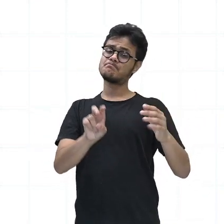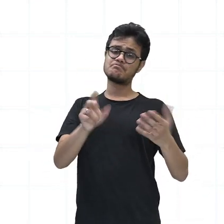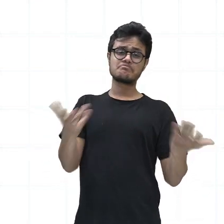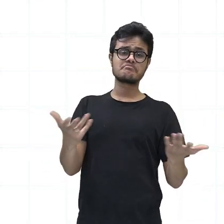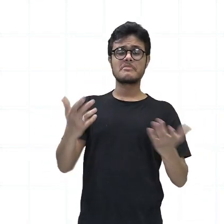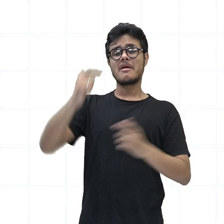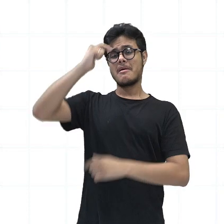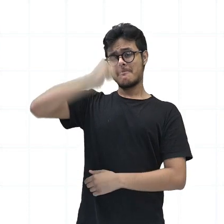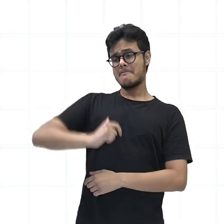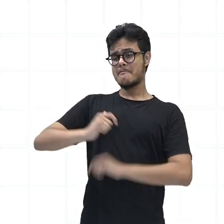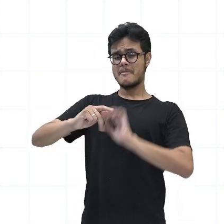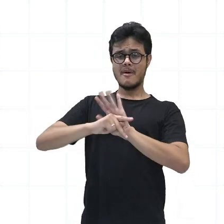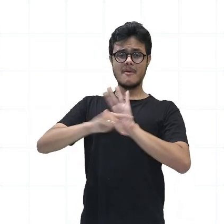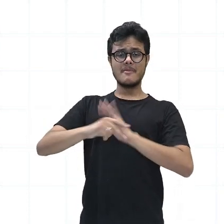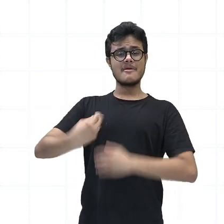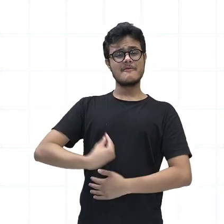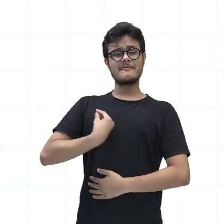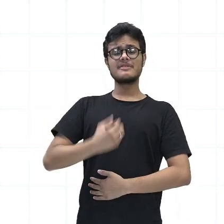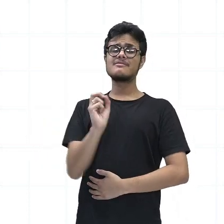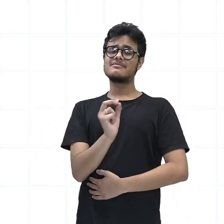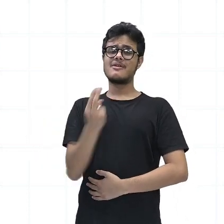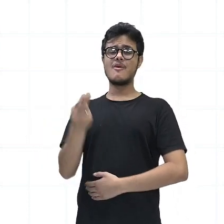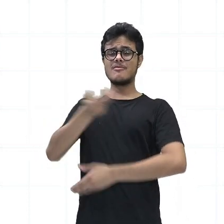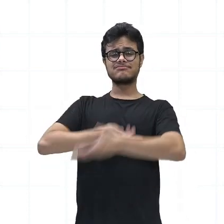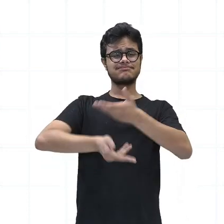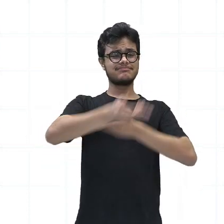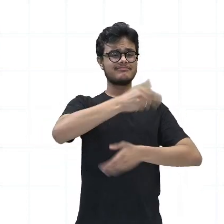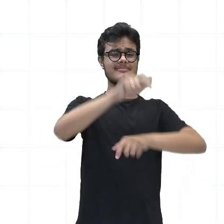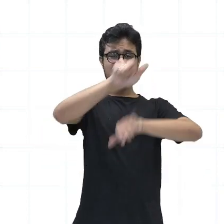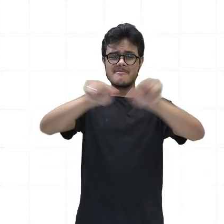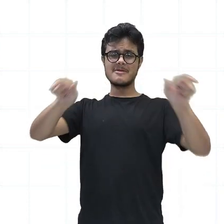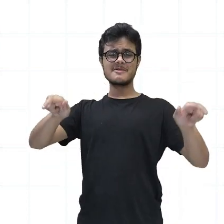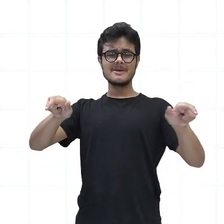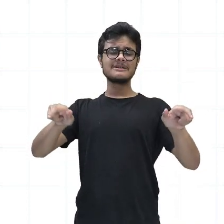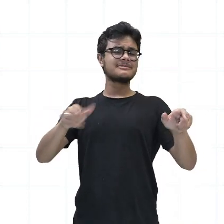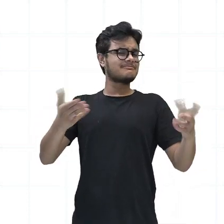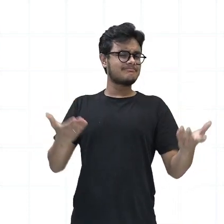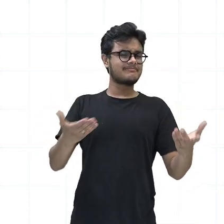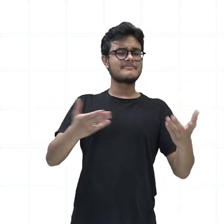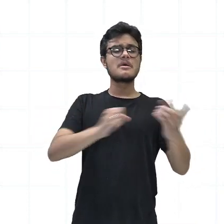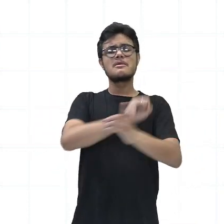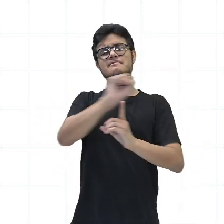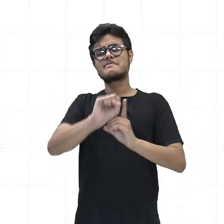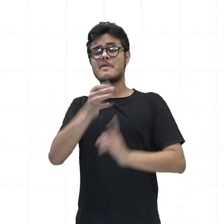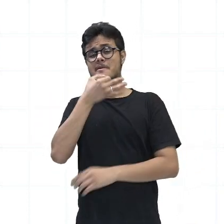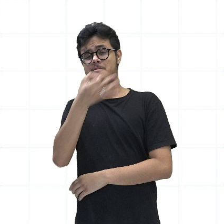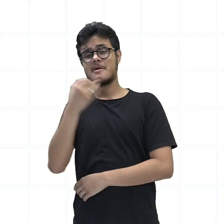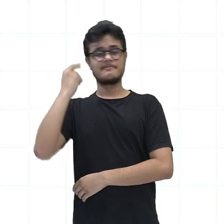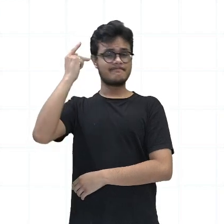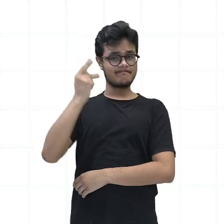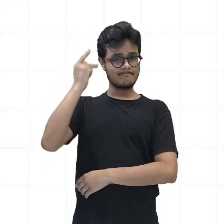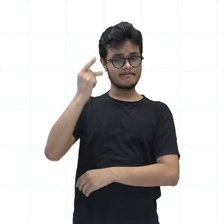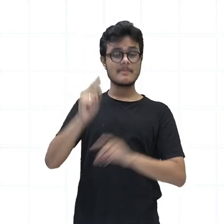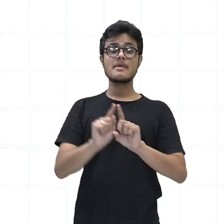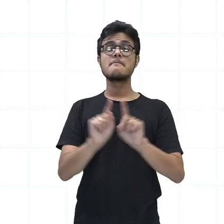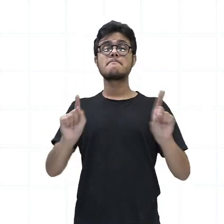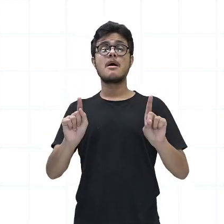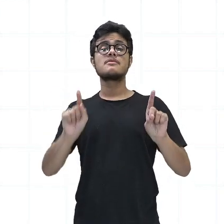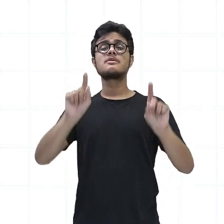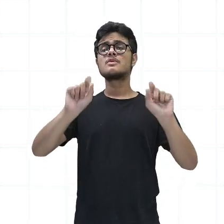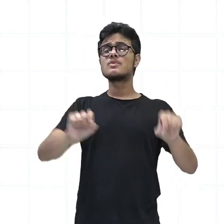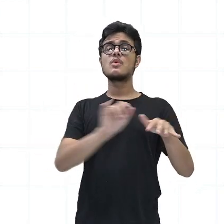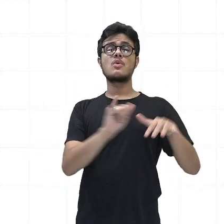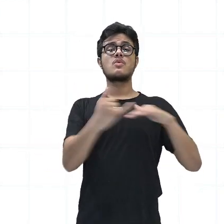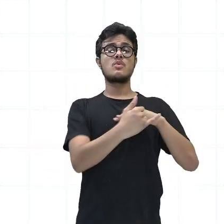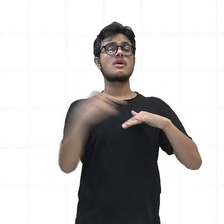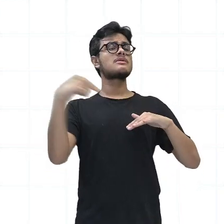e relacionamento interpessoais até questões sociais e políticas. Em última análise, o enredo serve